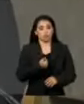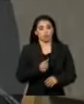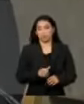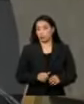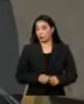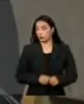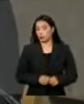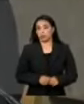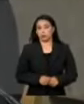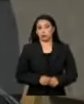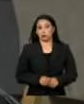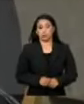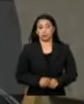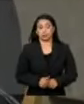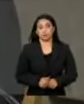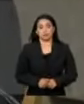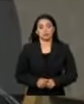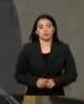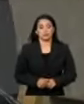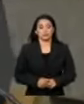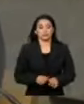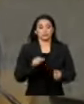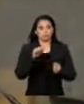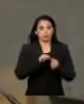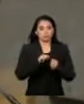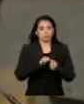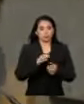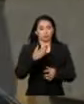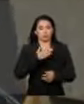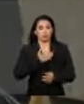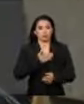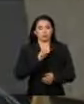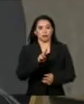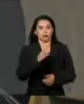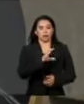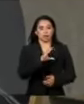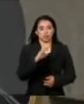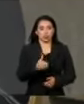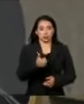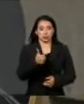proferida por mim no HC 101,